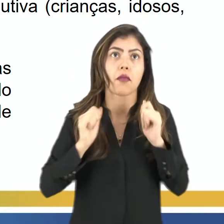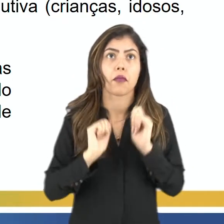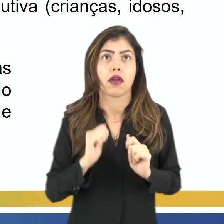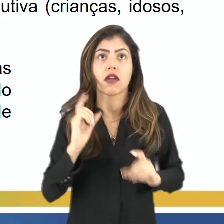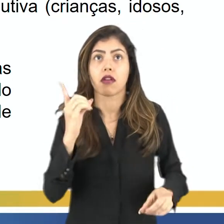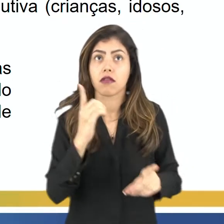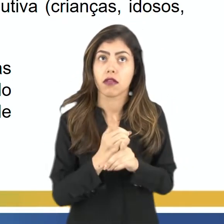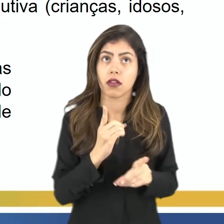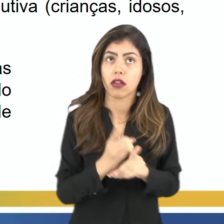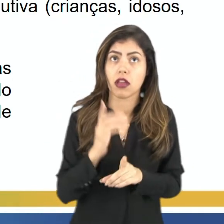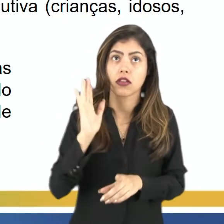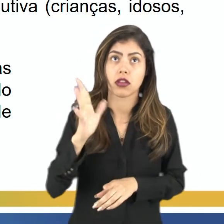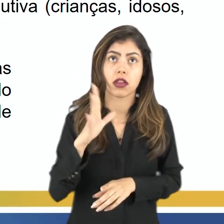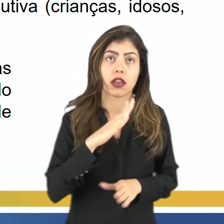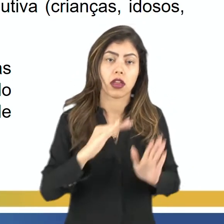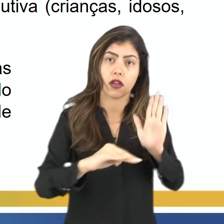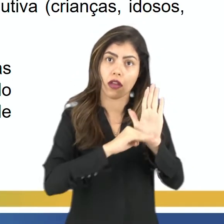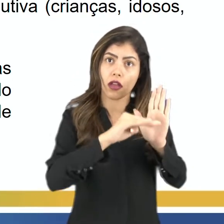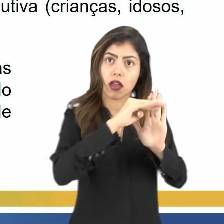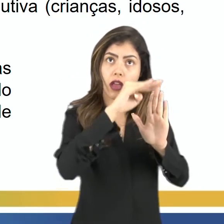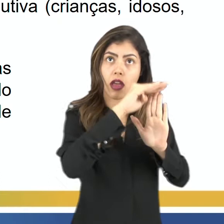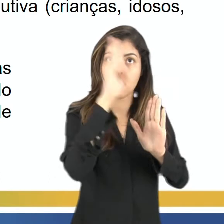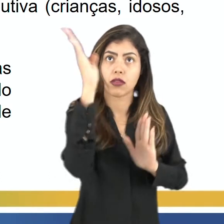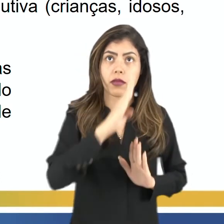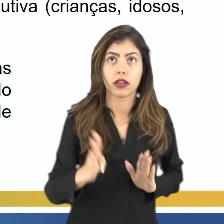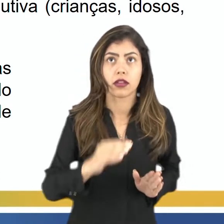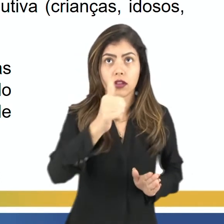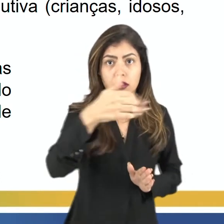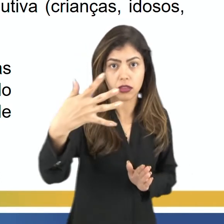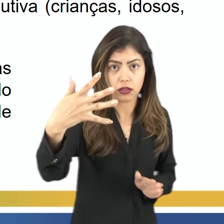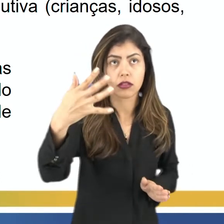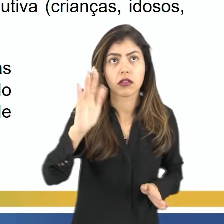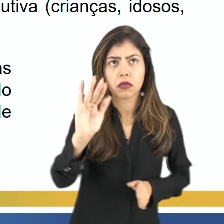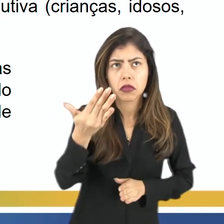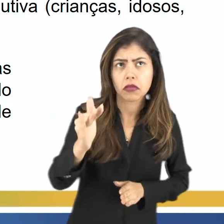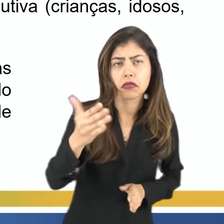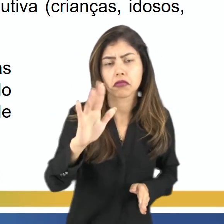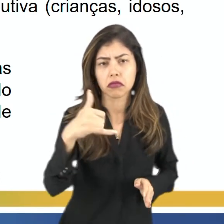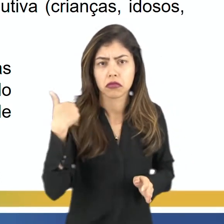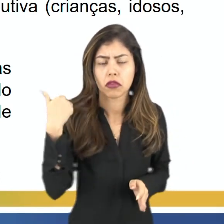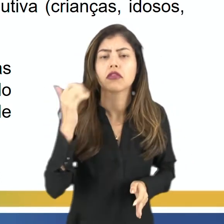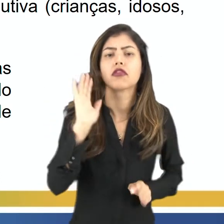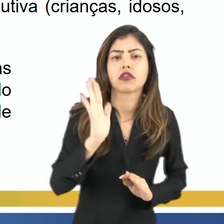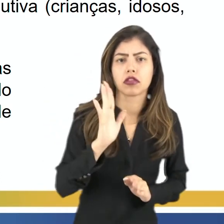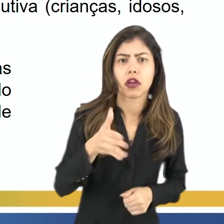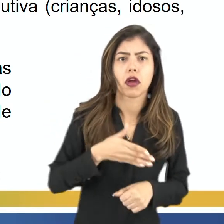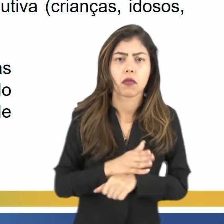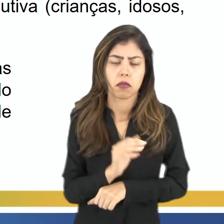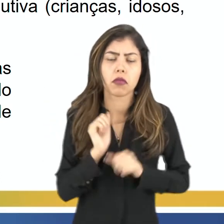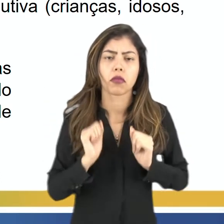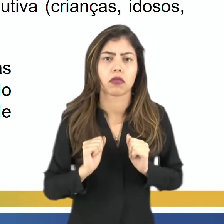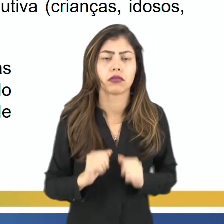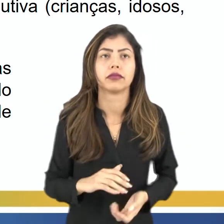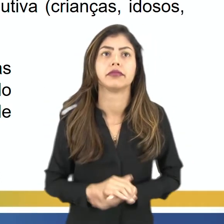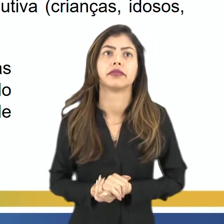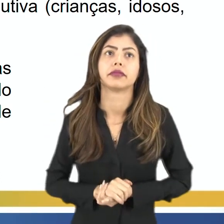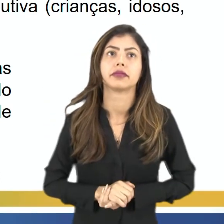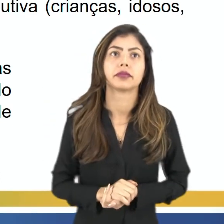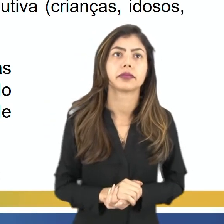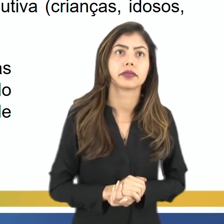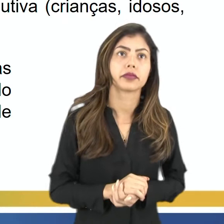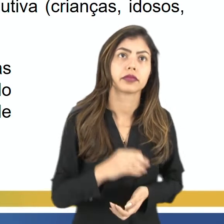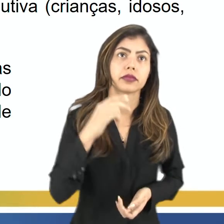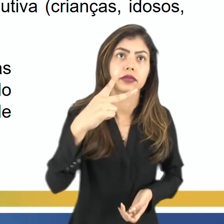aptas a trabalhar por se encontrarem em uma faixa etária específica. No caso do Brasil, 14 anos e meio de idade já pode entrar na